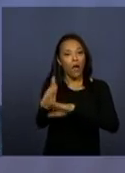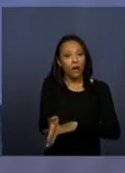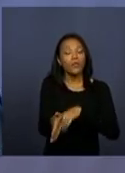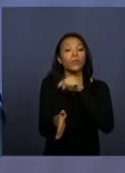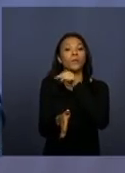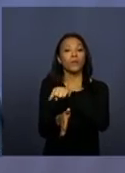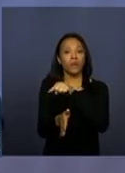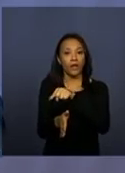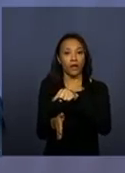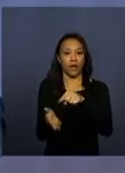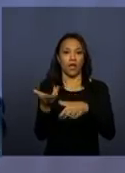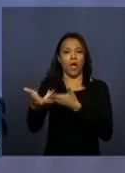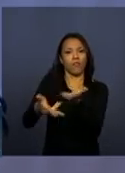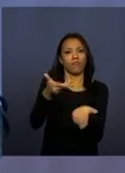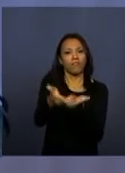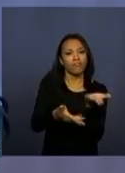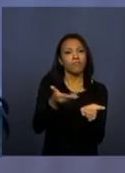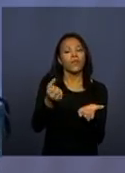serviços